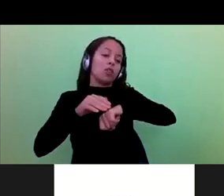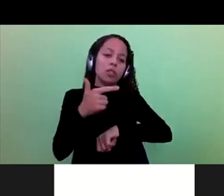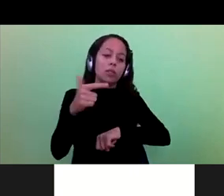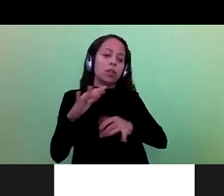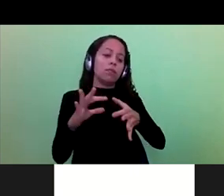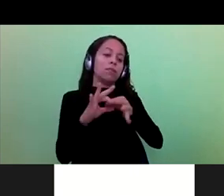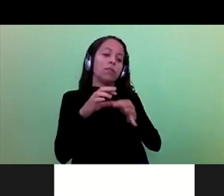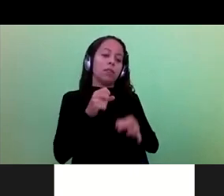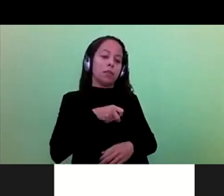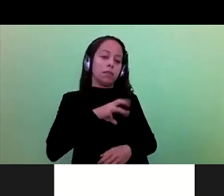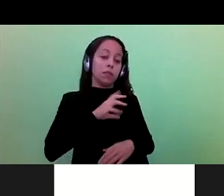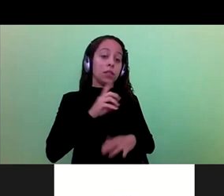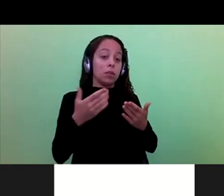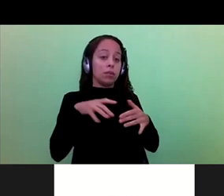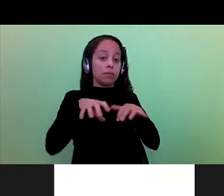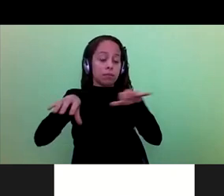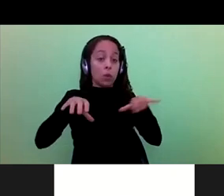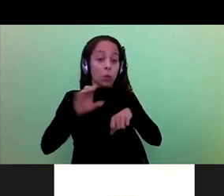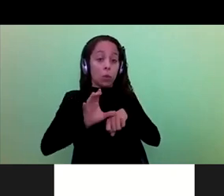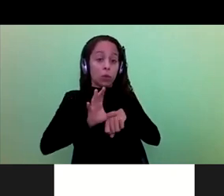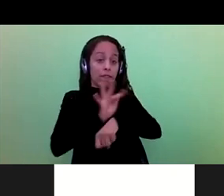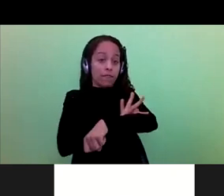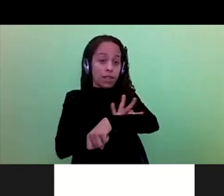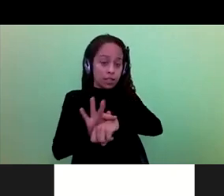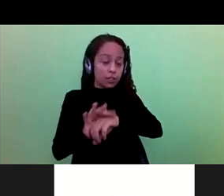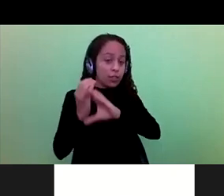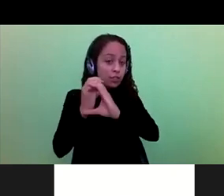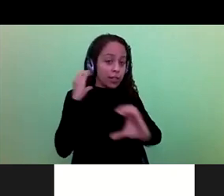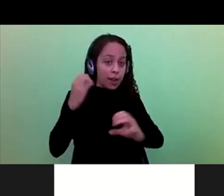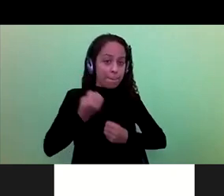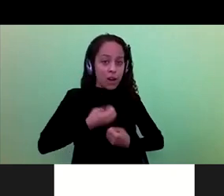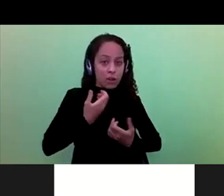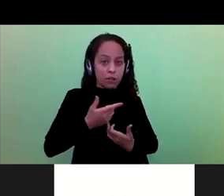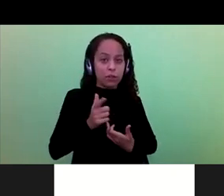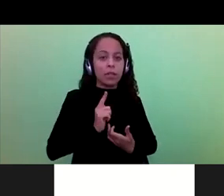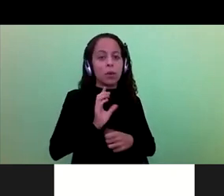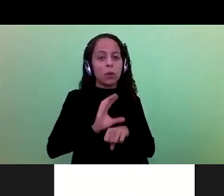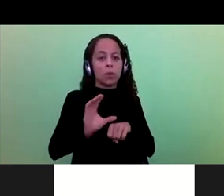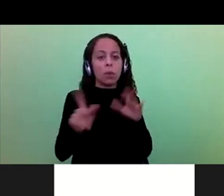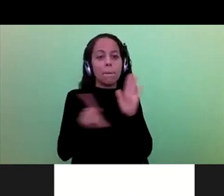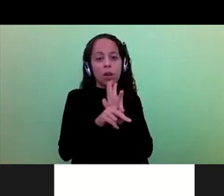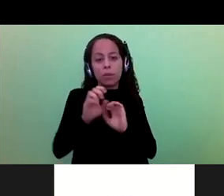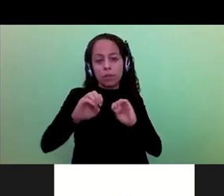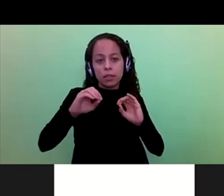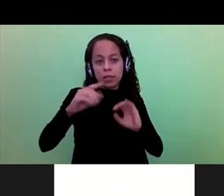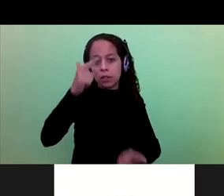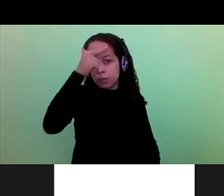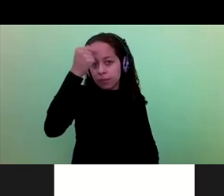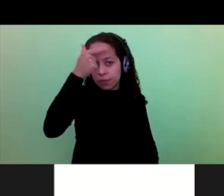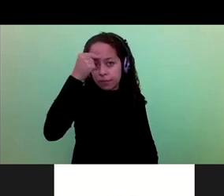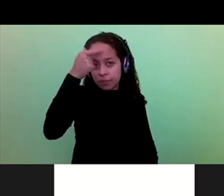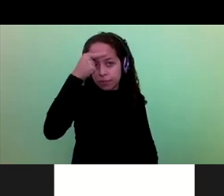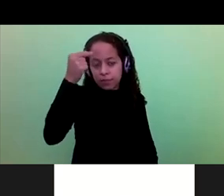estamos distribuídos, e o curso de física e engenharia de produção, que são cursos de ensino superior. Nós